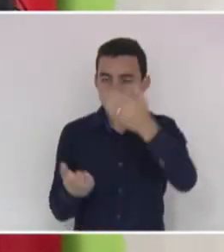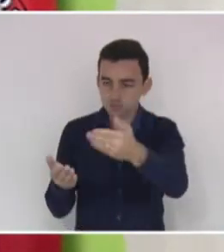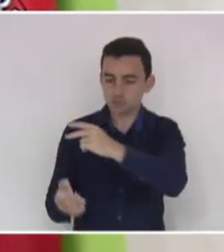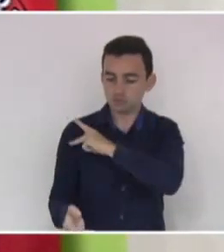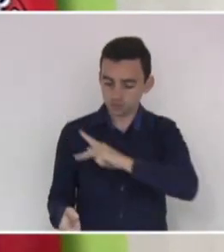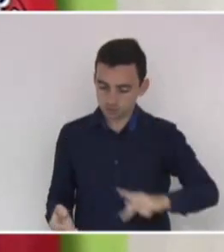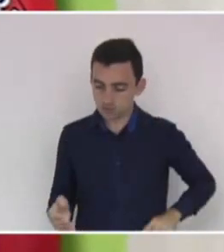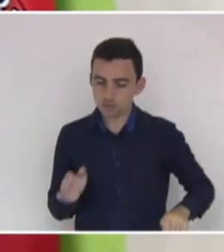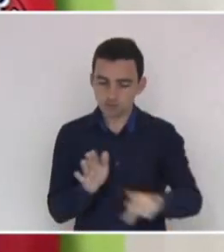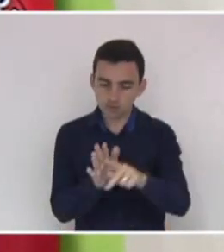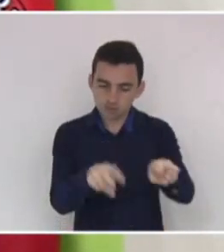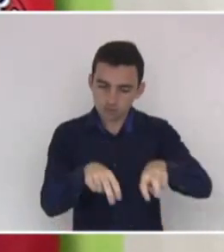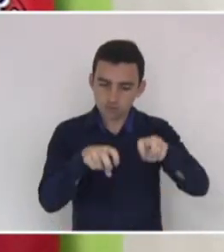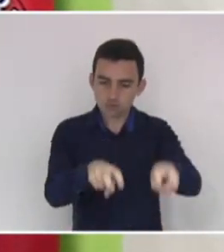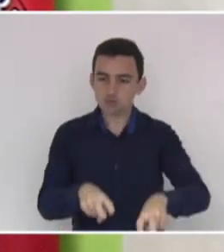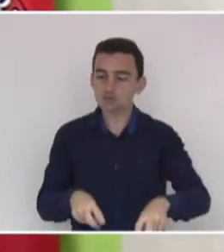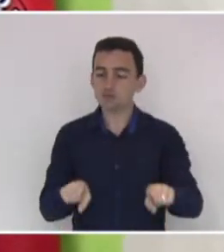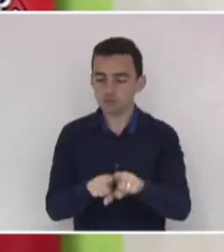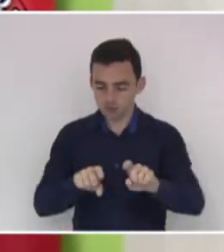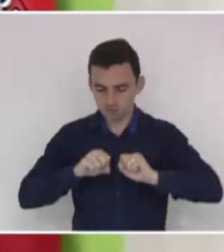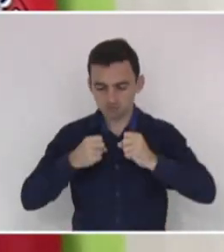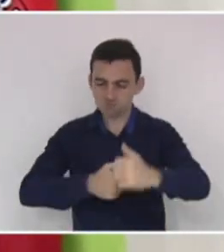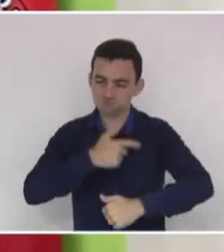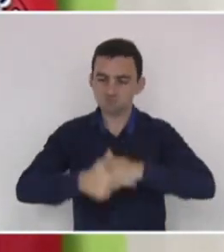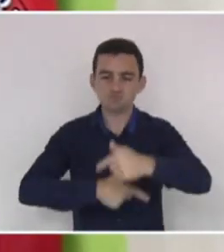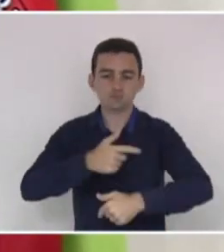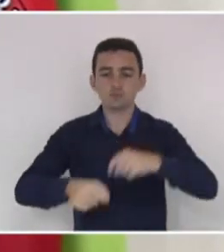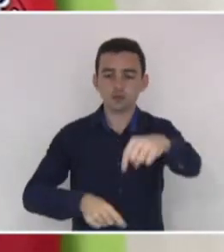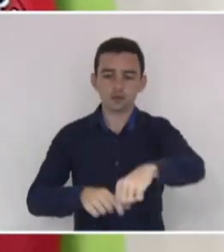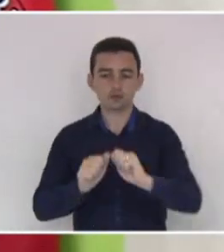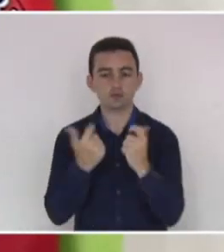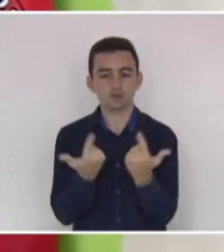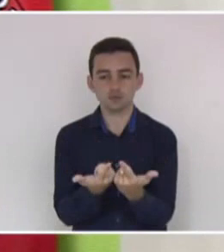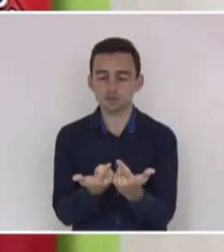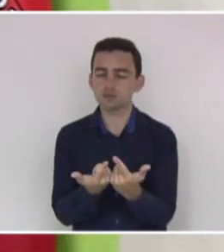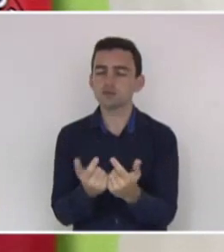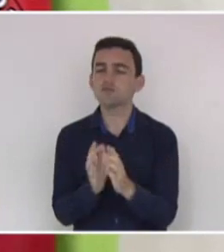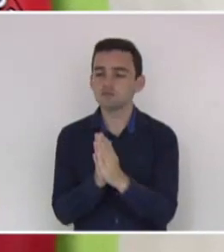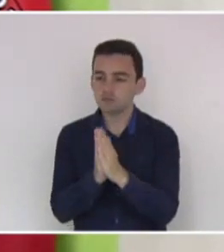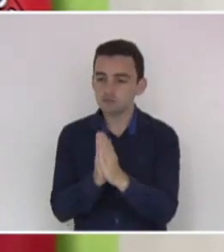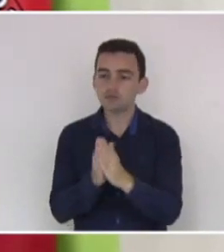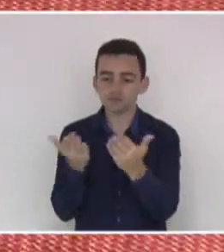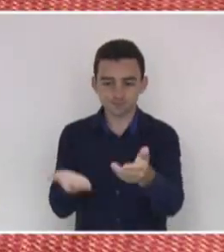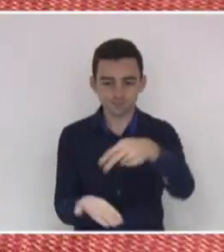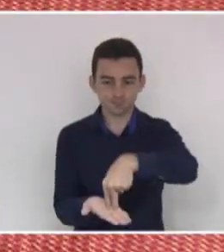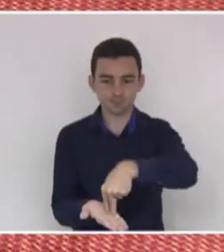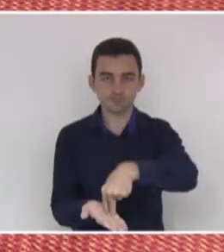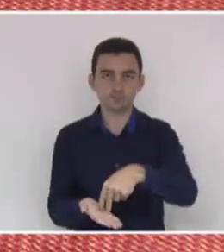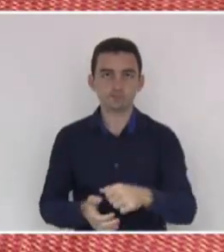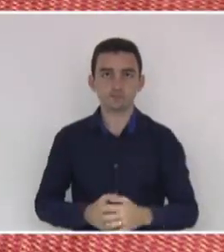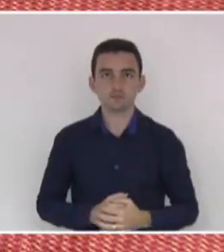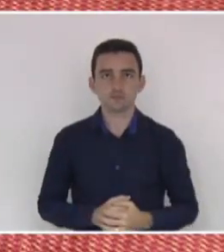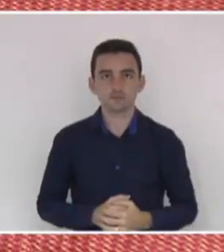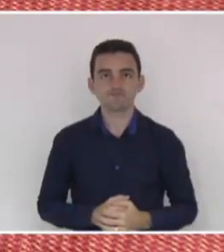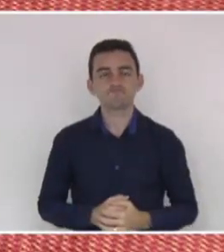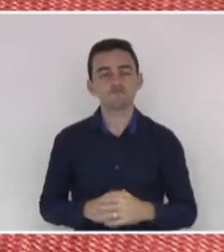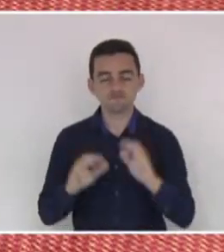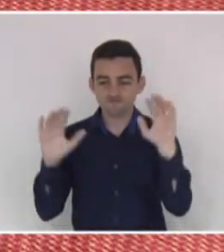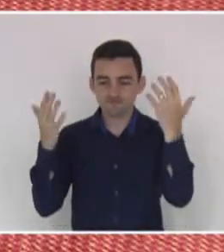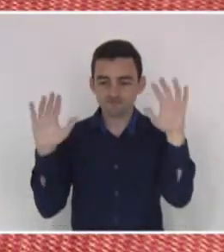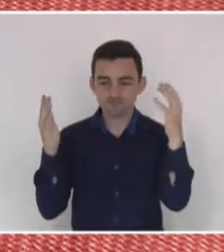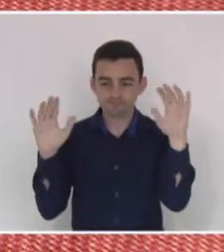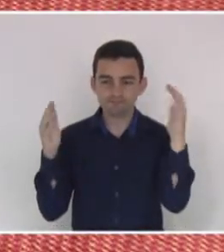Agricultura e um batalhador nessa casa também pelo tema, por gentileza, a palavra está com o senhor. Parabenizá-lo,